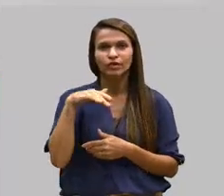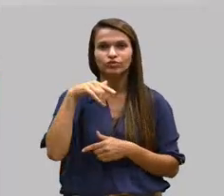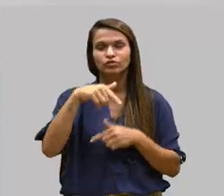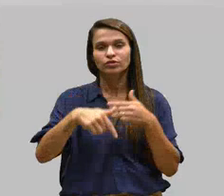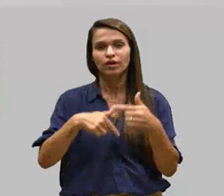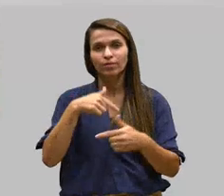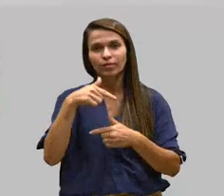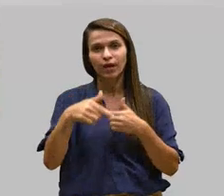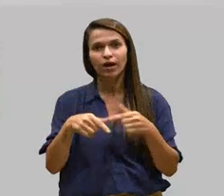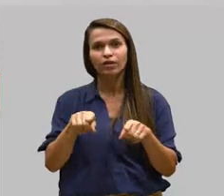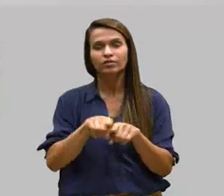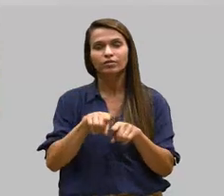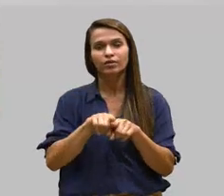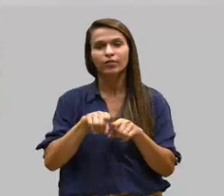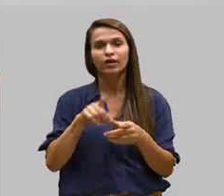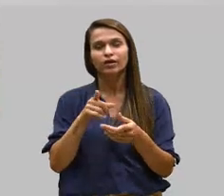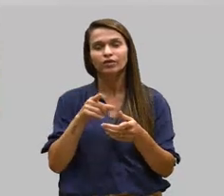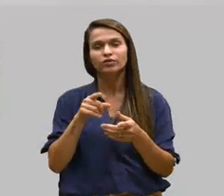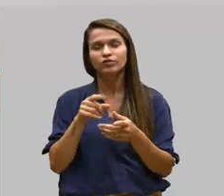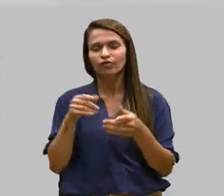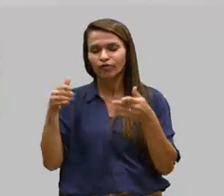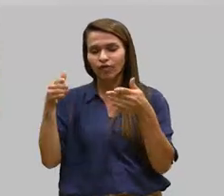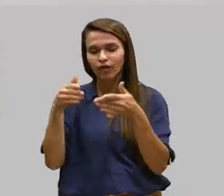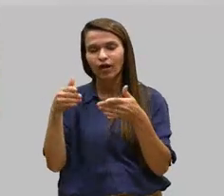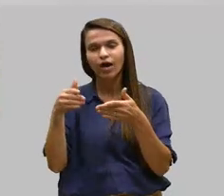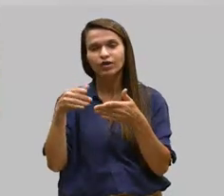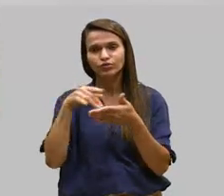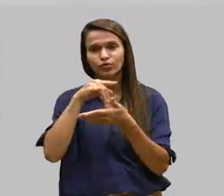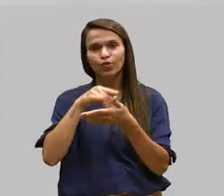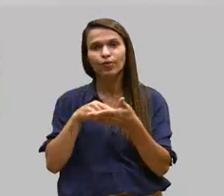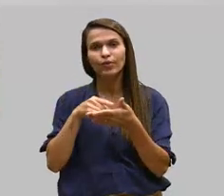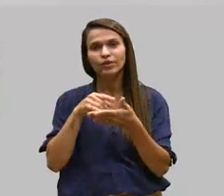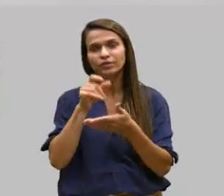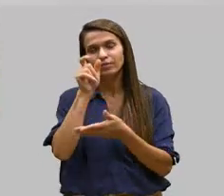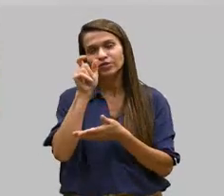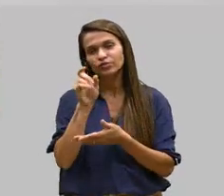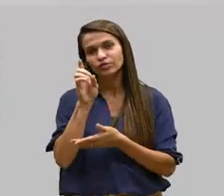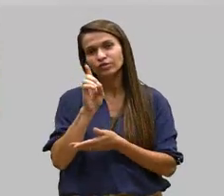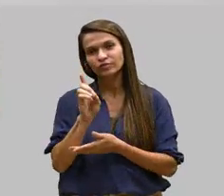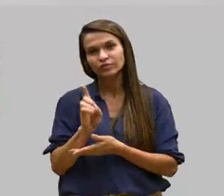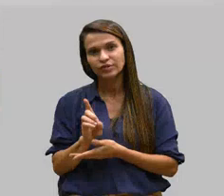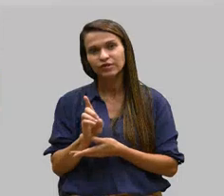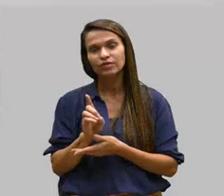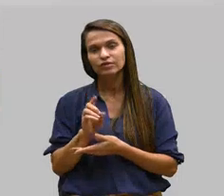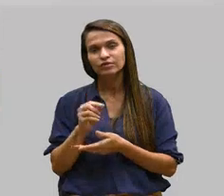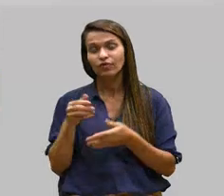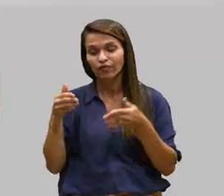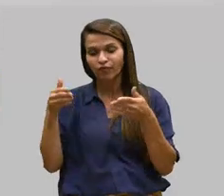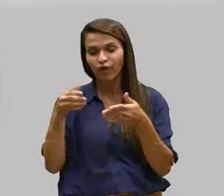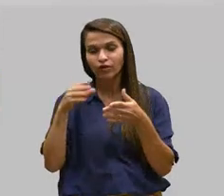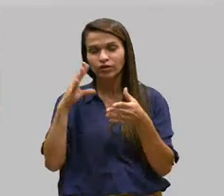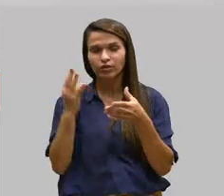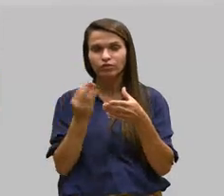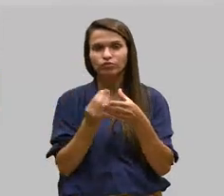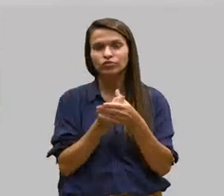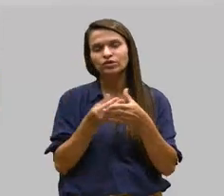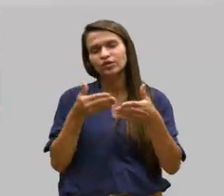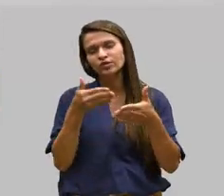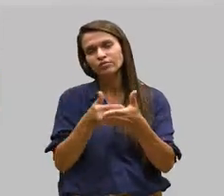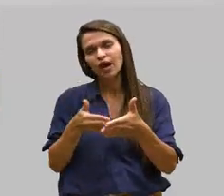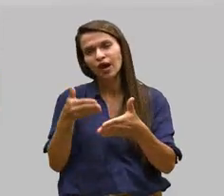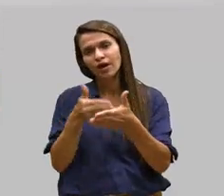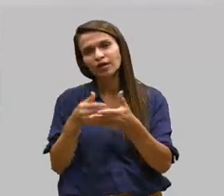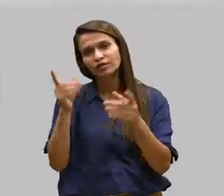também na da pessoa com deficiência é a gente colocando muito essa questão da inclusão das Barreiras das